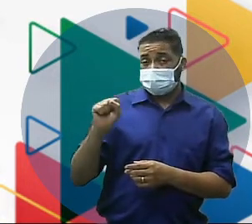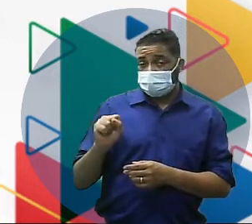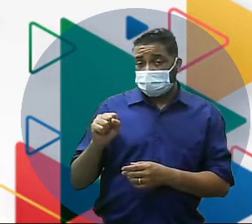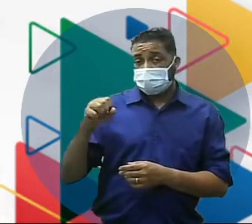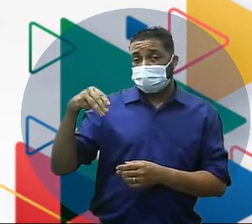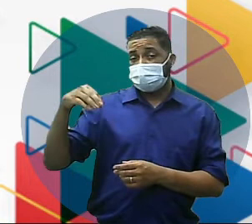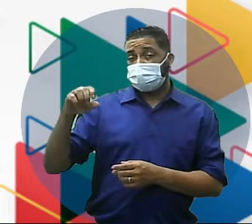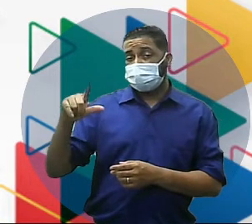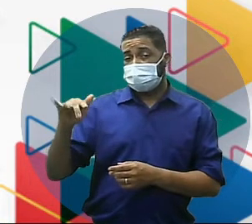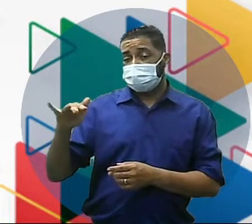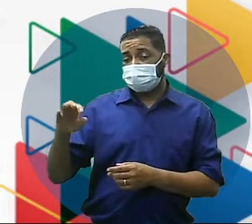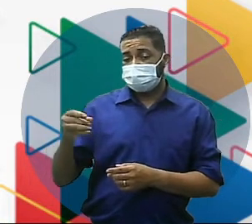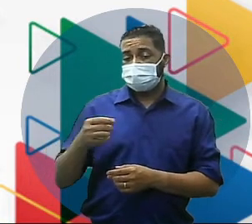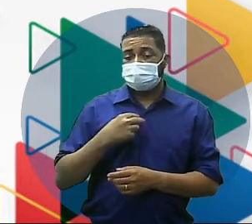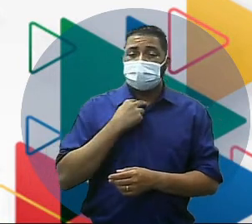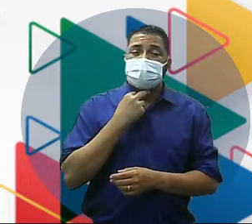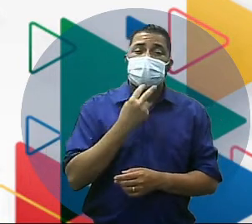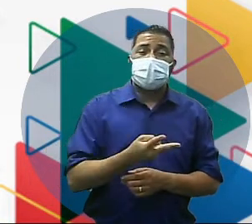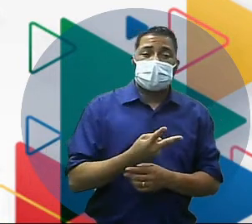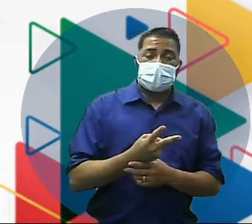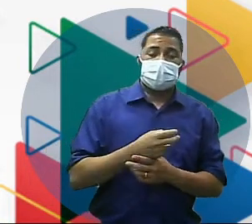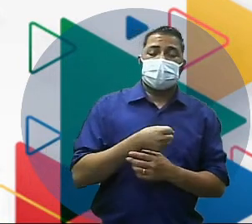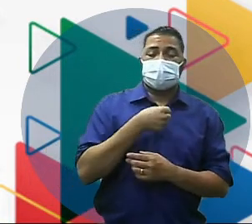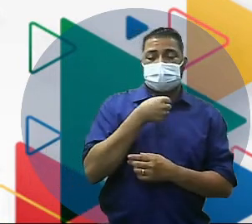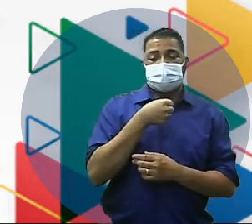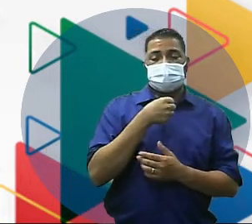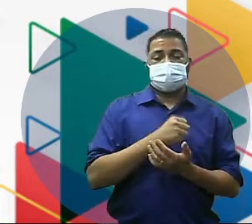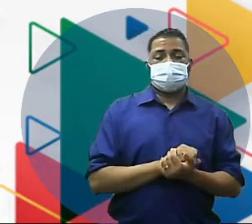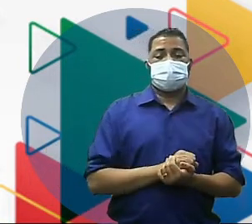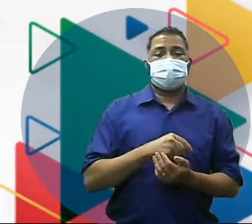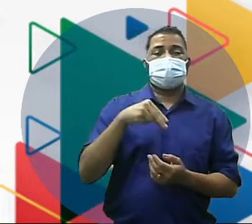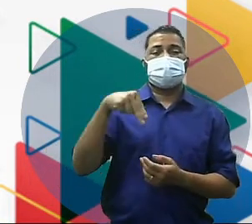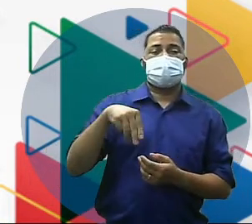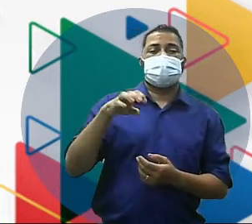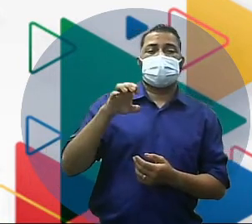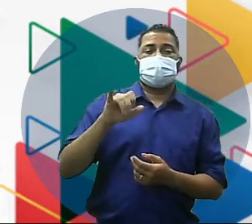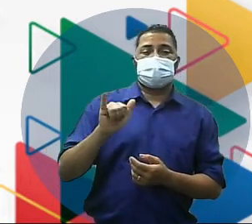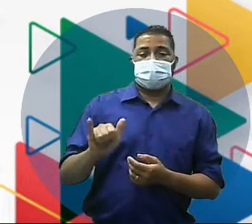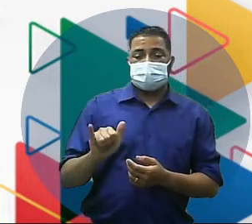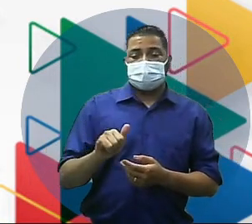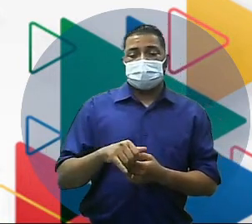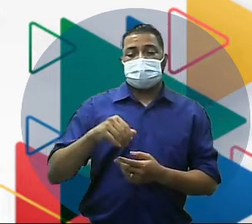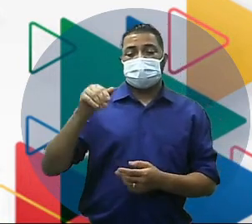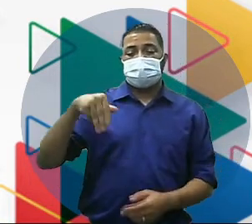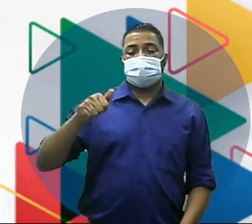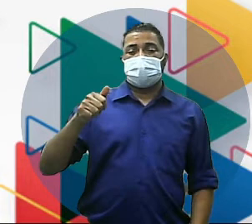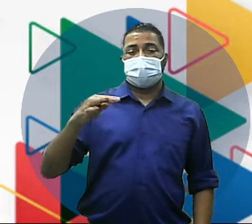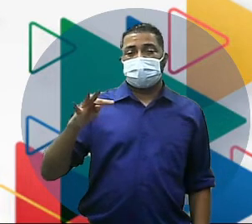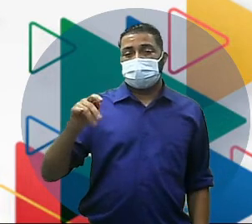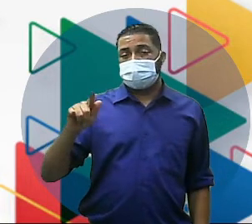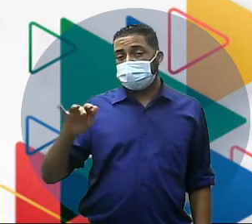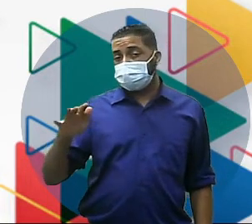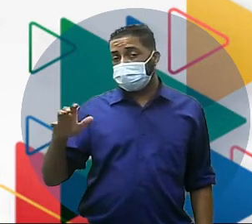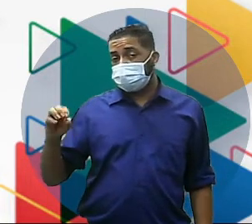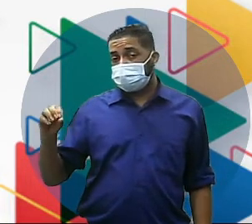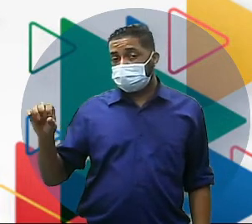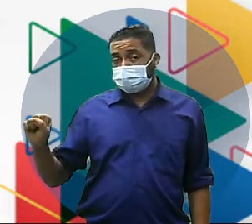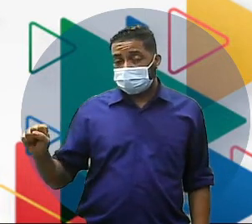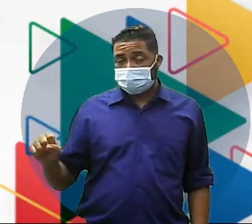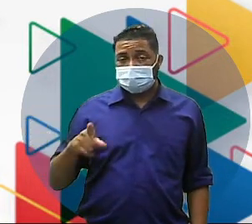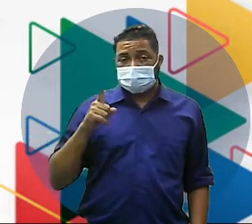como vocalista o monumental Ney Matogrosso. Essa música foi uma expressão